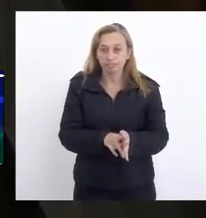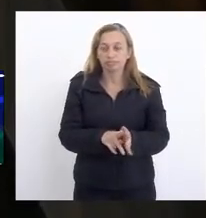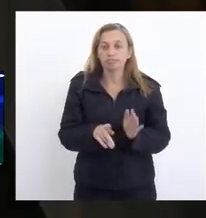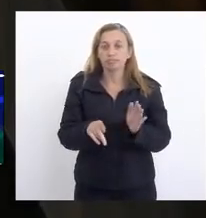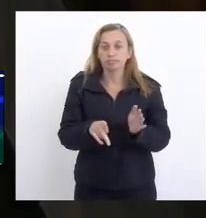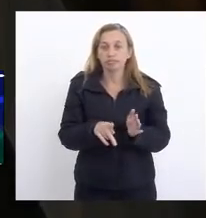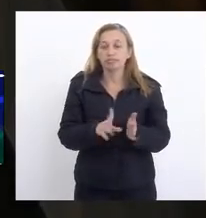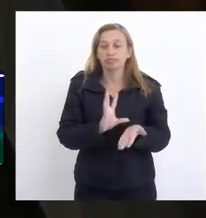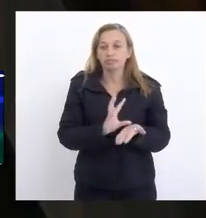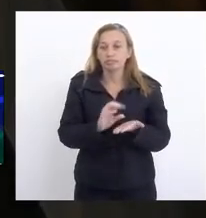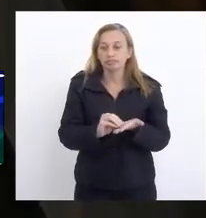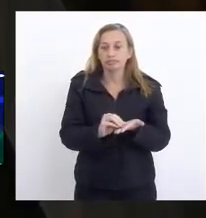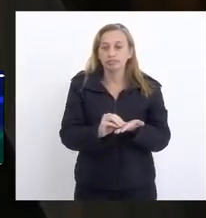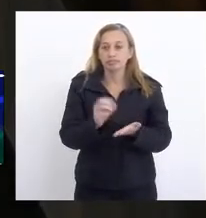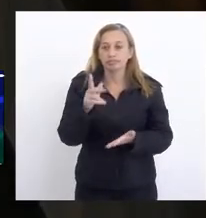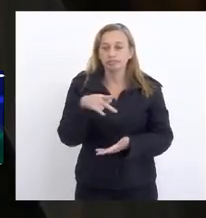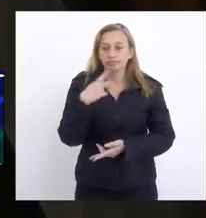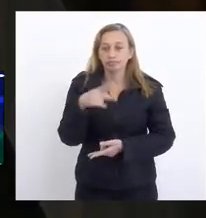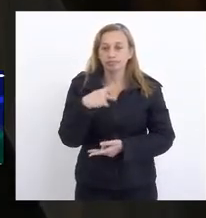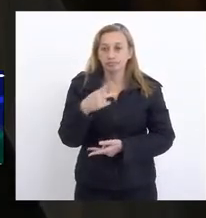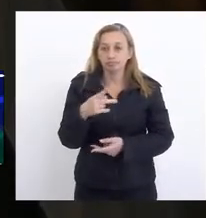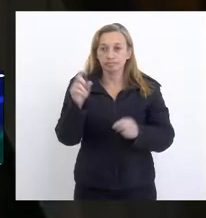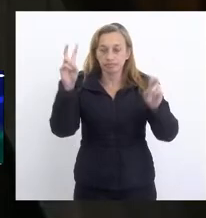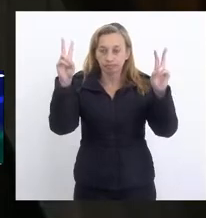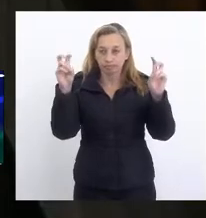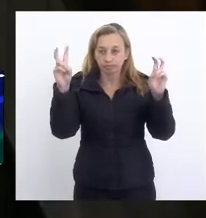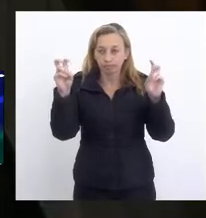pauta, que dizia respeito